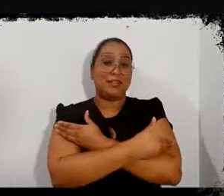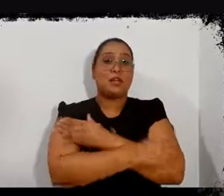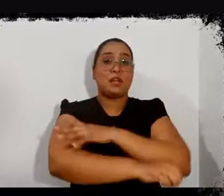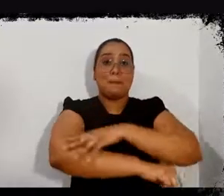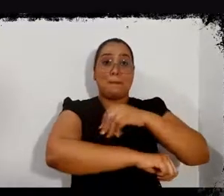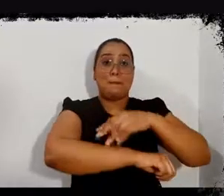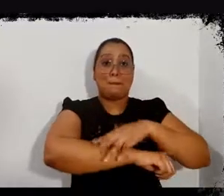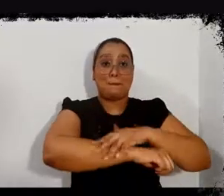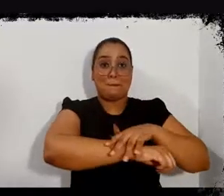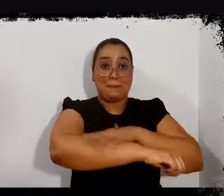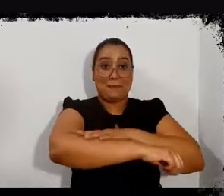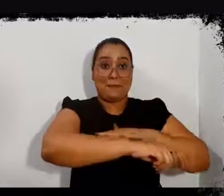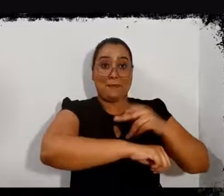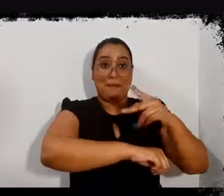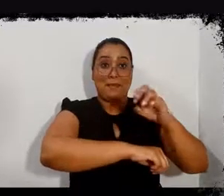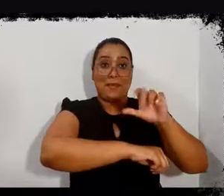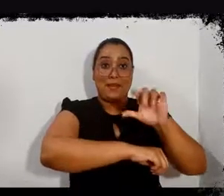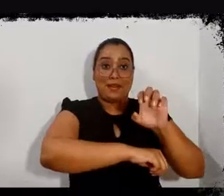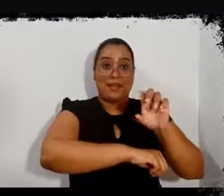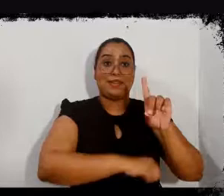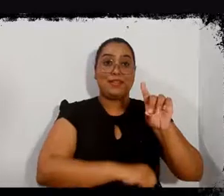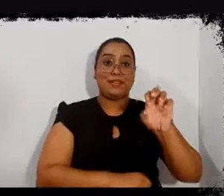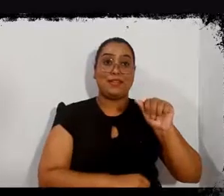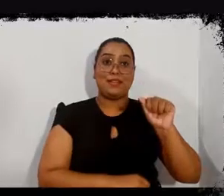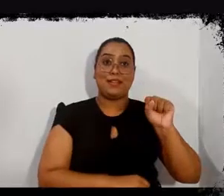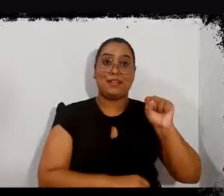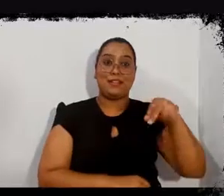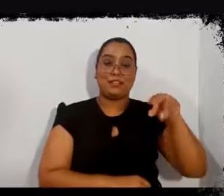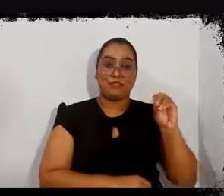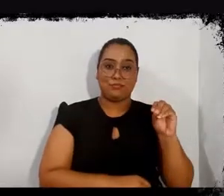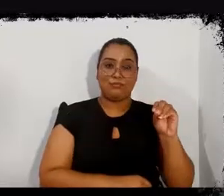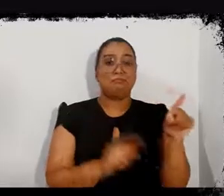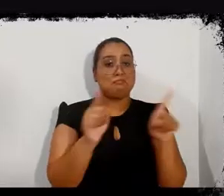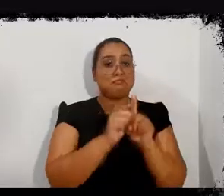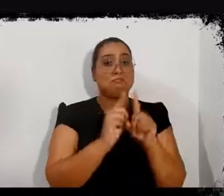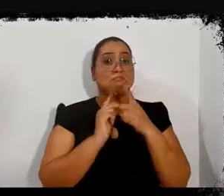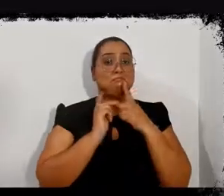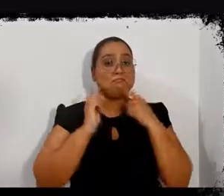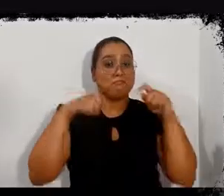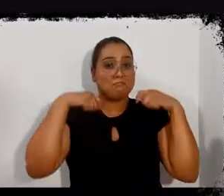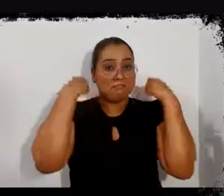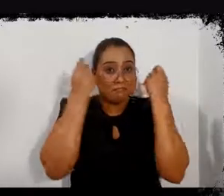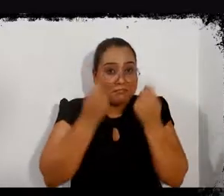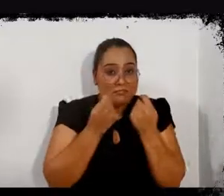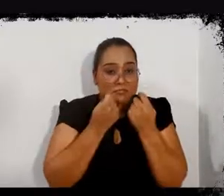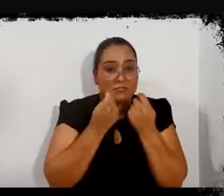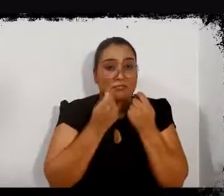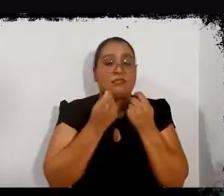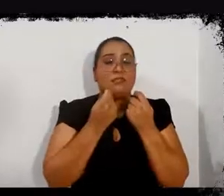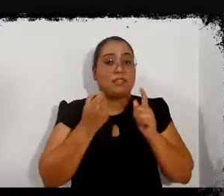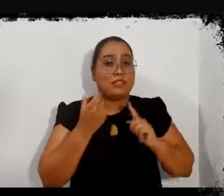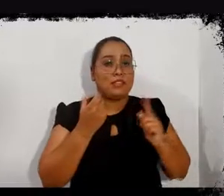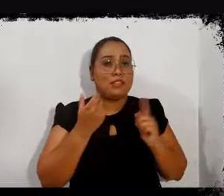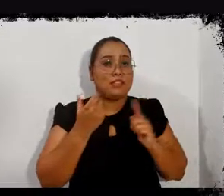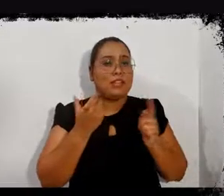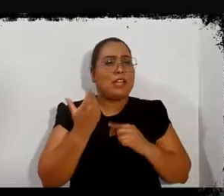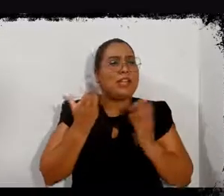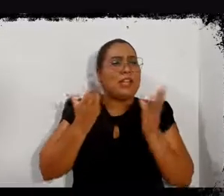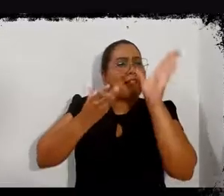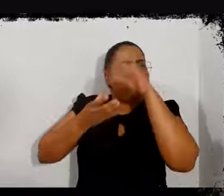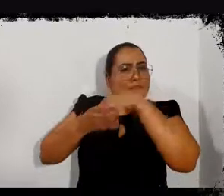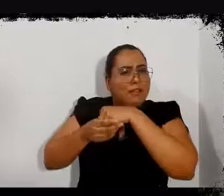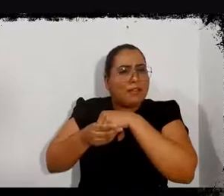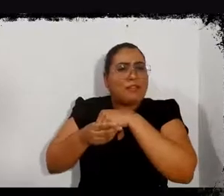Segundo o Saint-Yves, os contos As Fadas, A Bela Adormecida, Cinderela, Pele